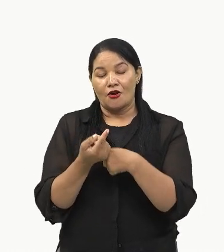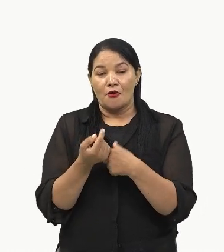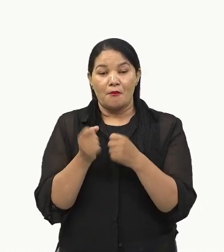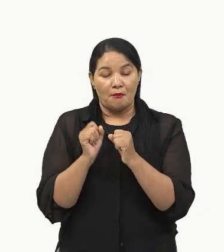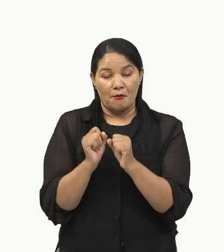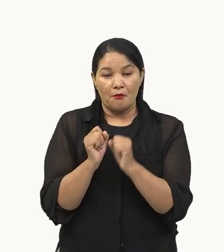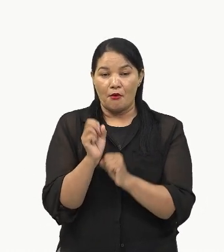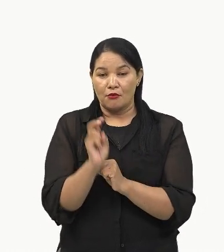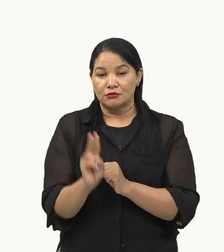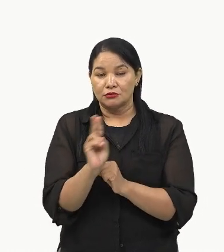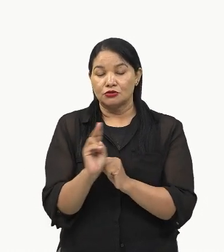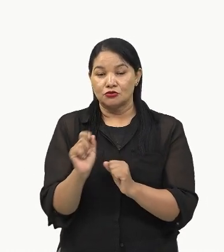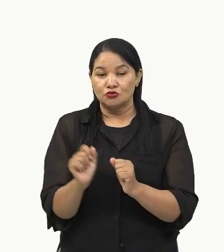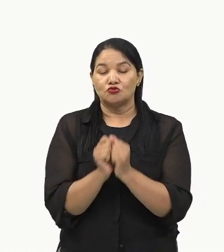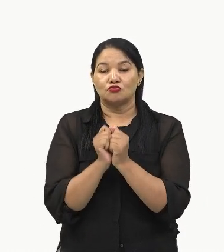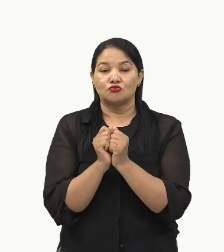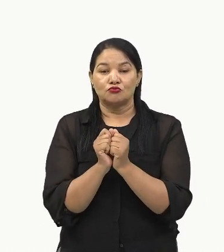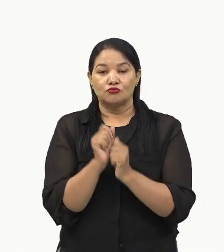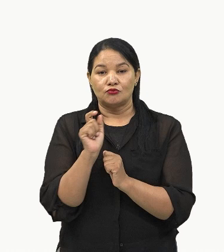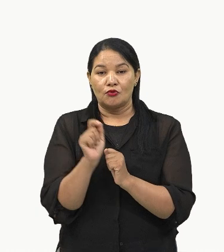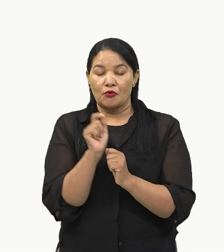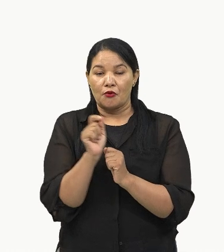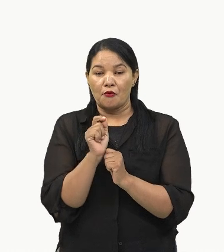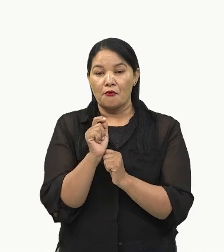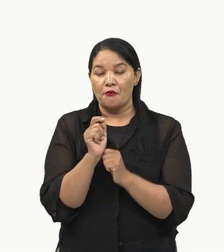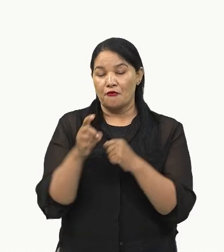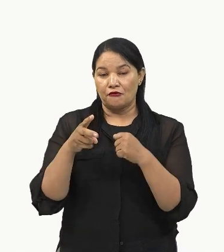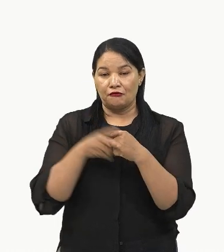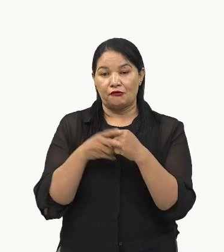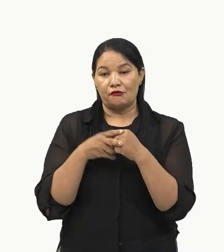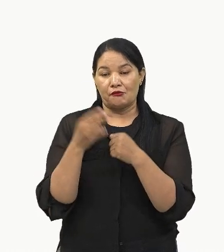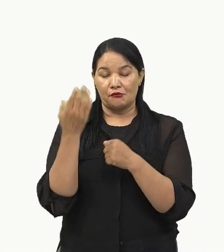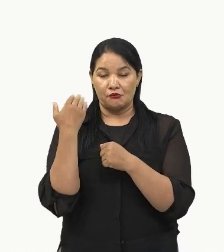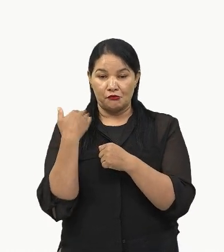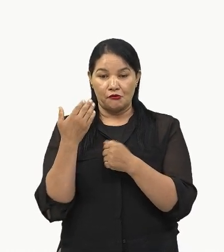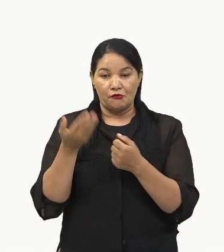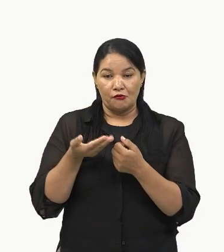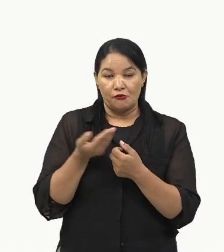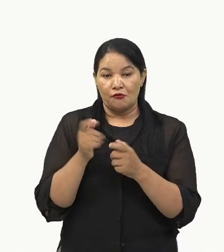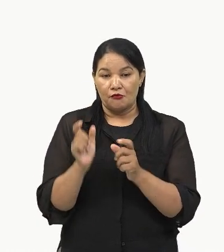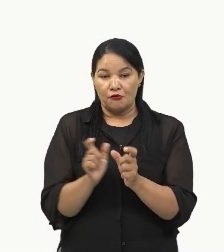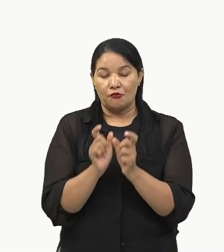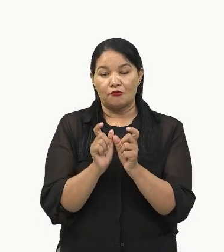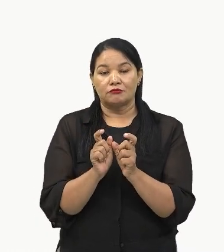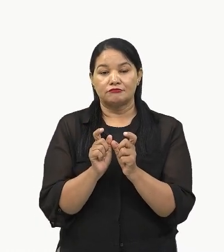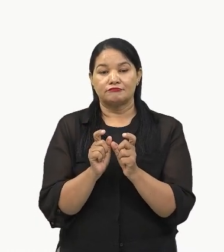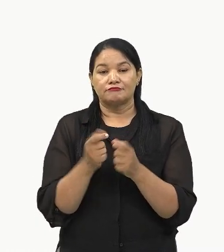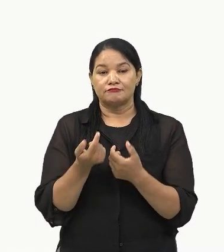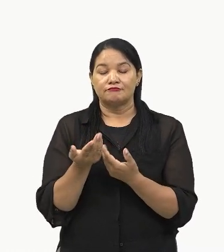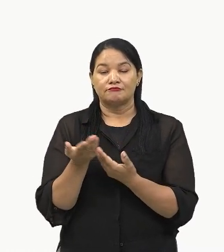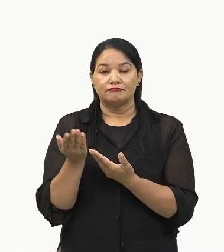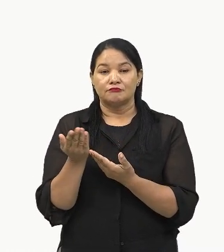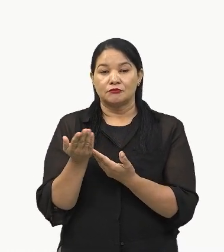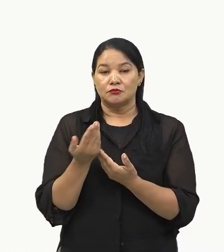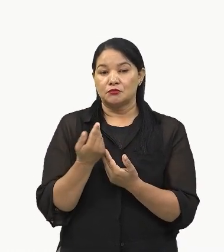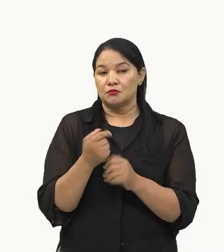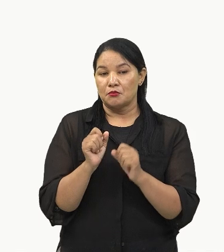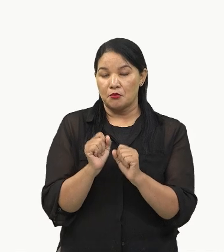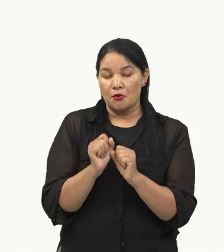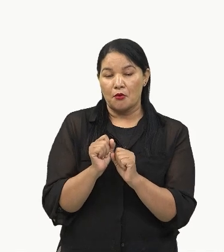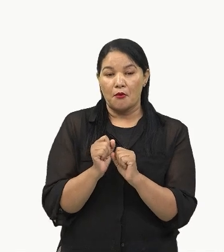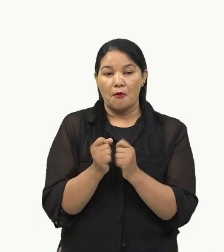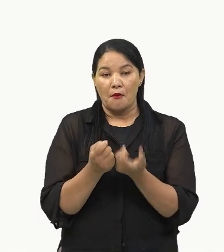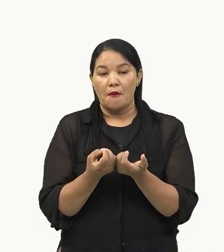usar junto com o pretérito perfeito composto. Vamos comigo. Podemos utilizar